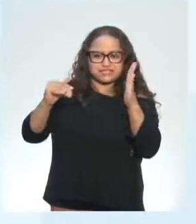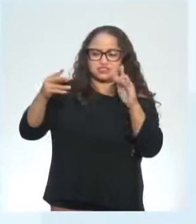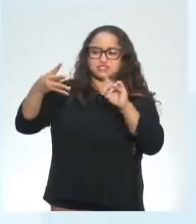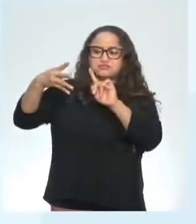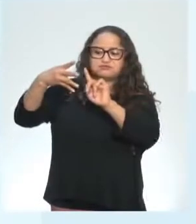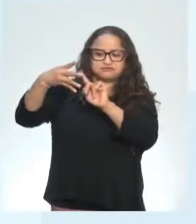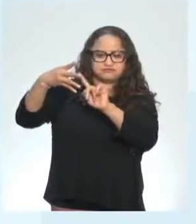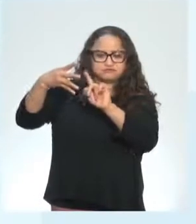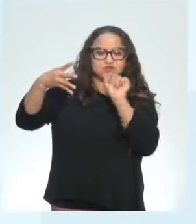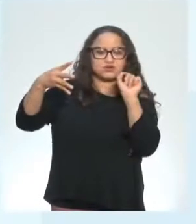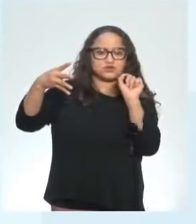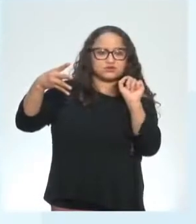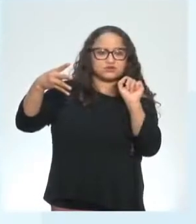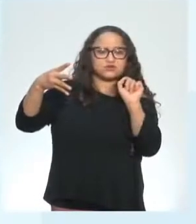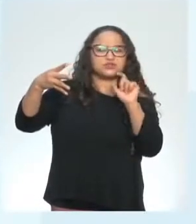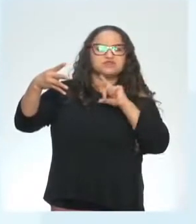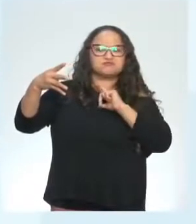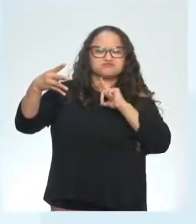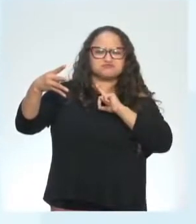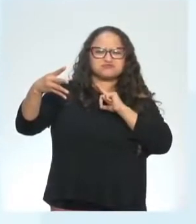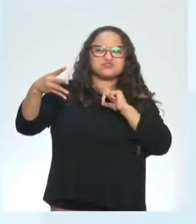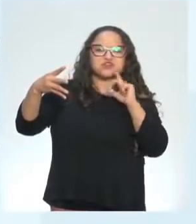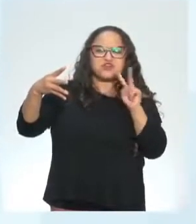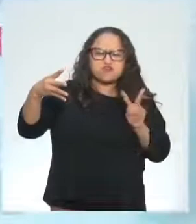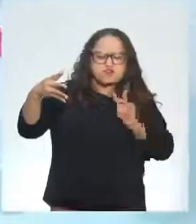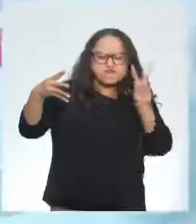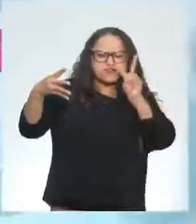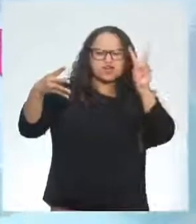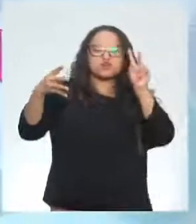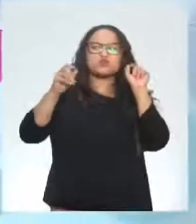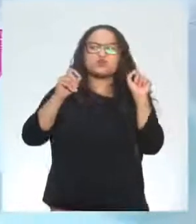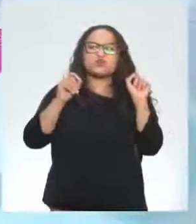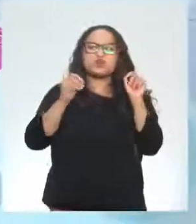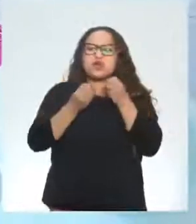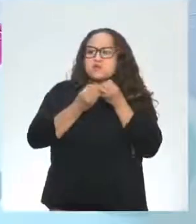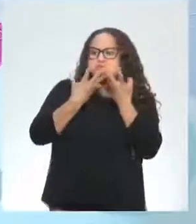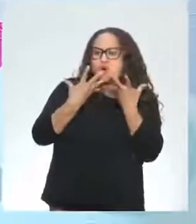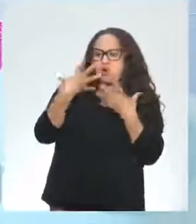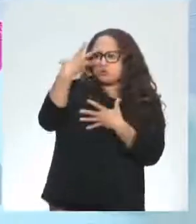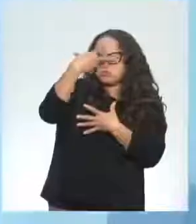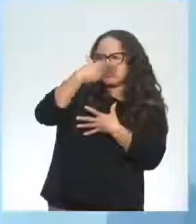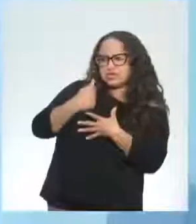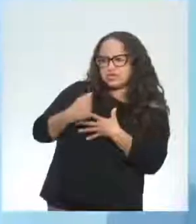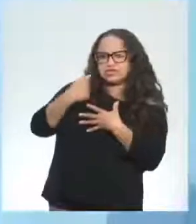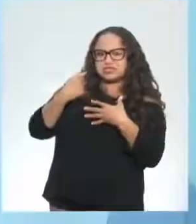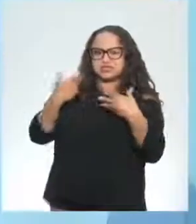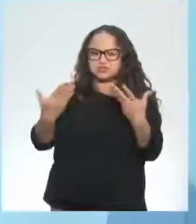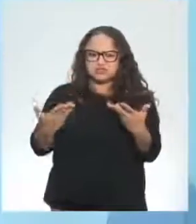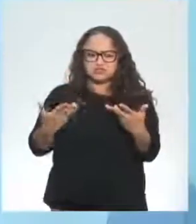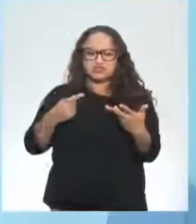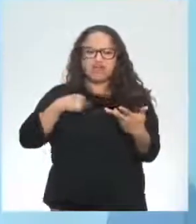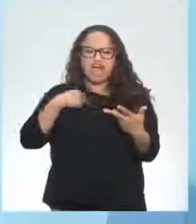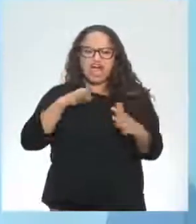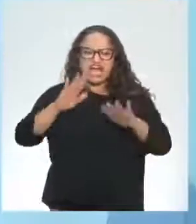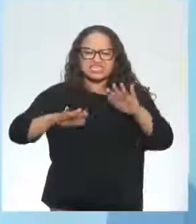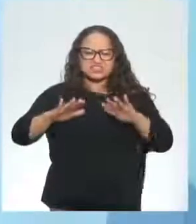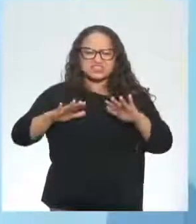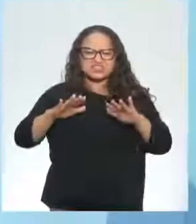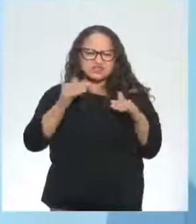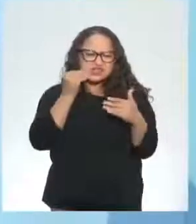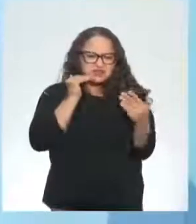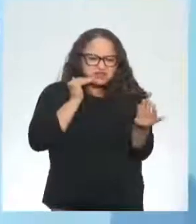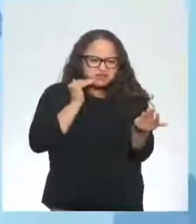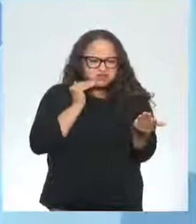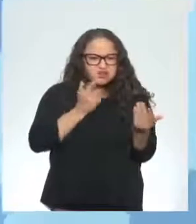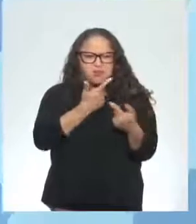Aí incidem o quê? Os juízos de valor e os conceitos do que é grotesco e belo para mim, né? Que às vezes o que é grotesco para um é belo para o